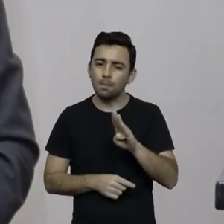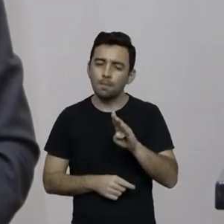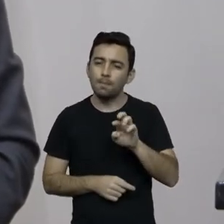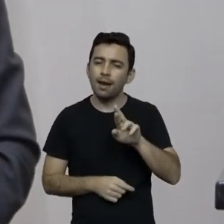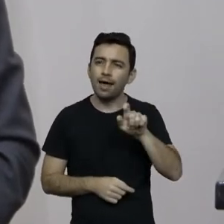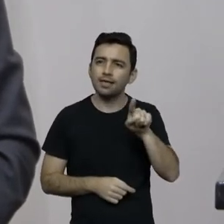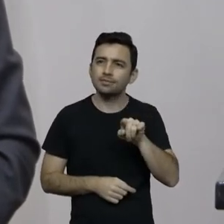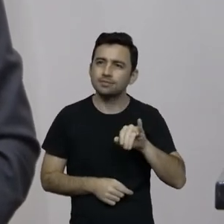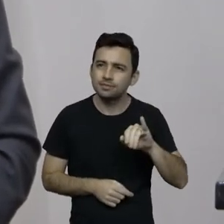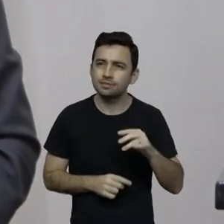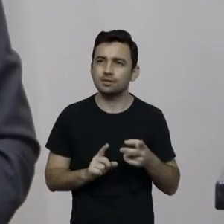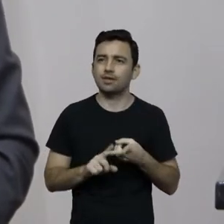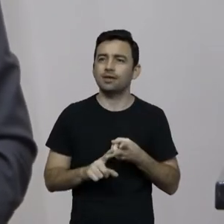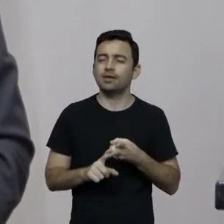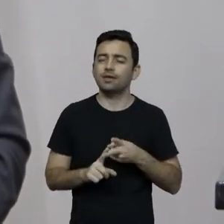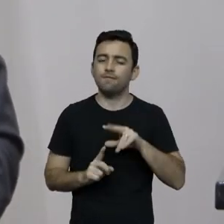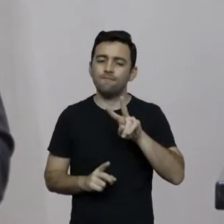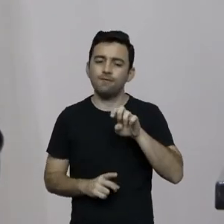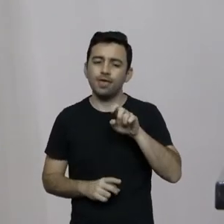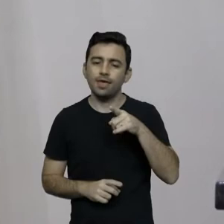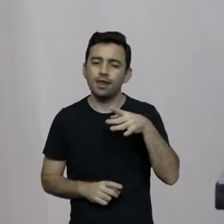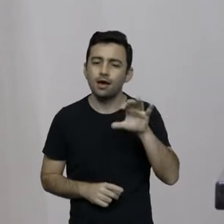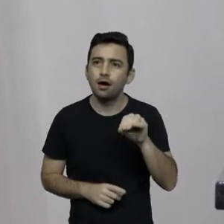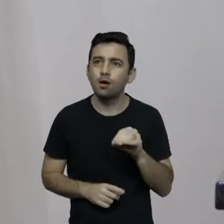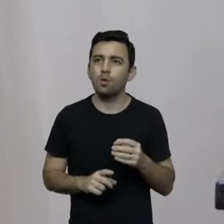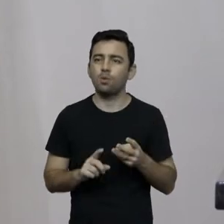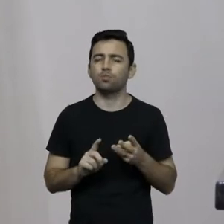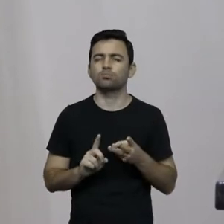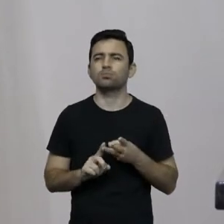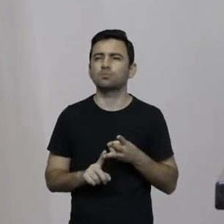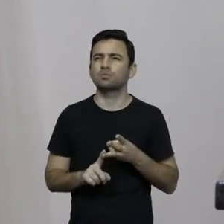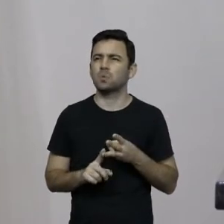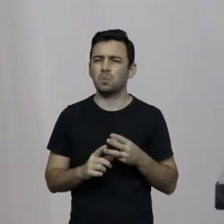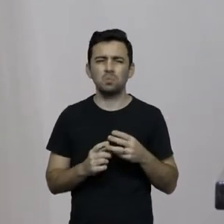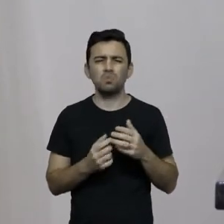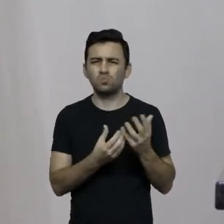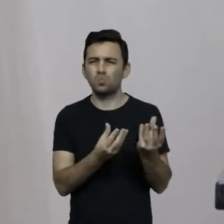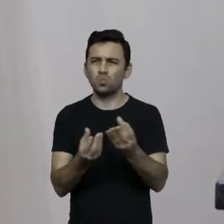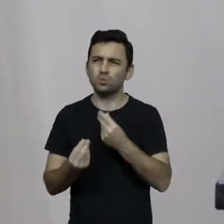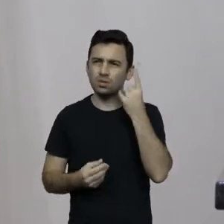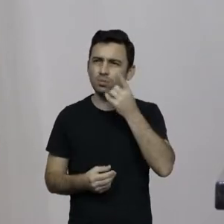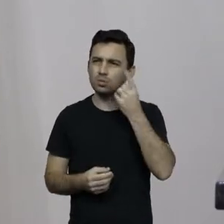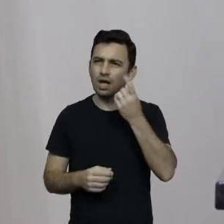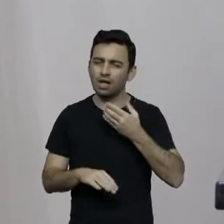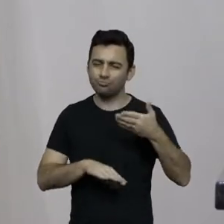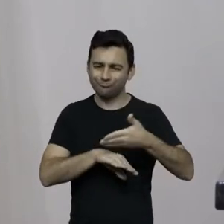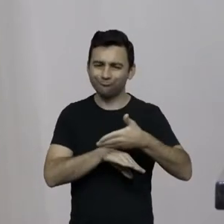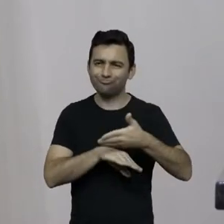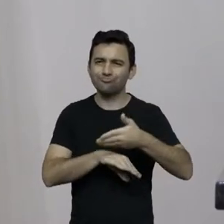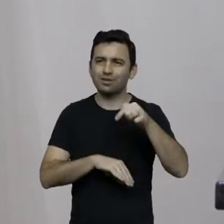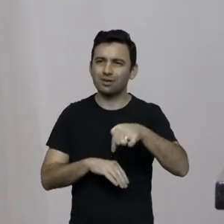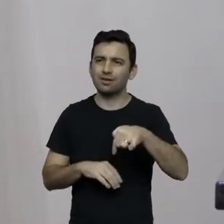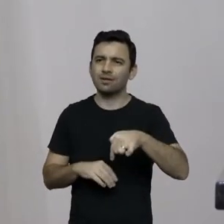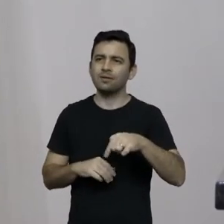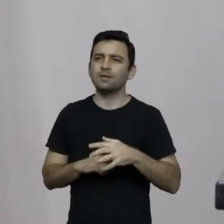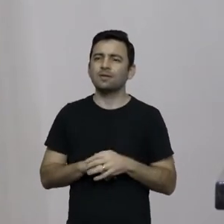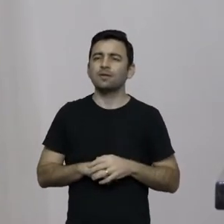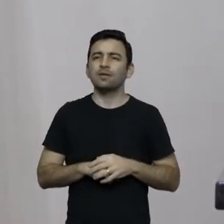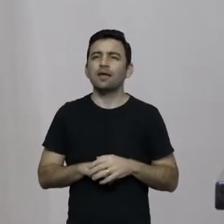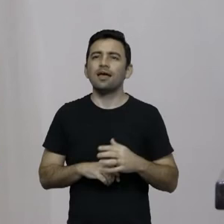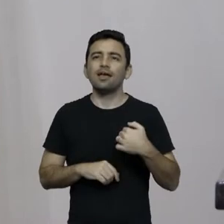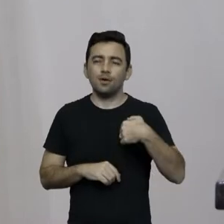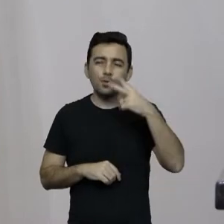verão Deputado Joares ponticelli tantos outros parlamentares que passaram por aqui e eu me